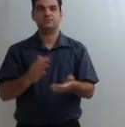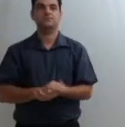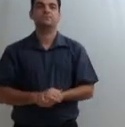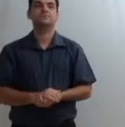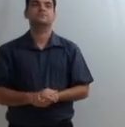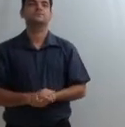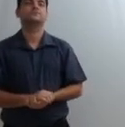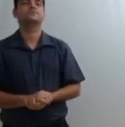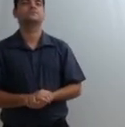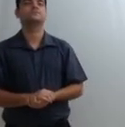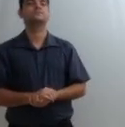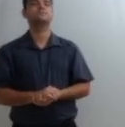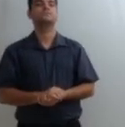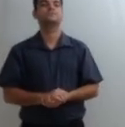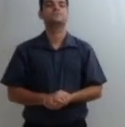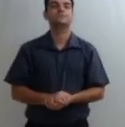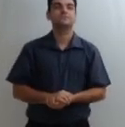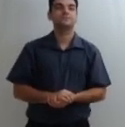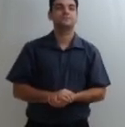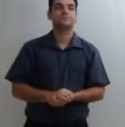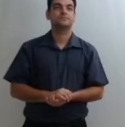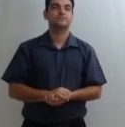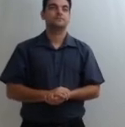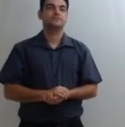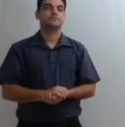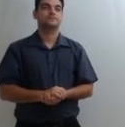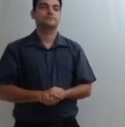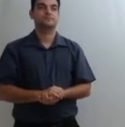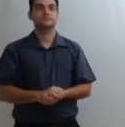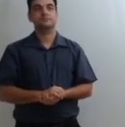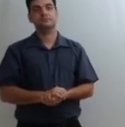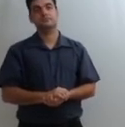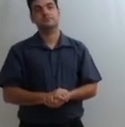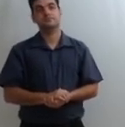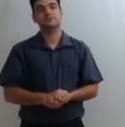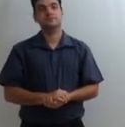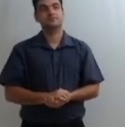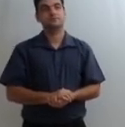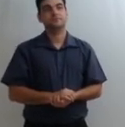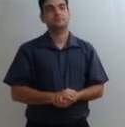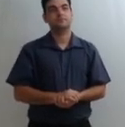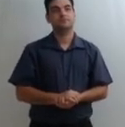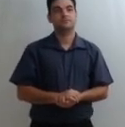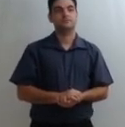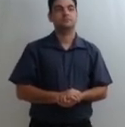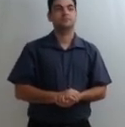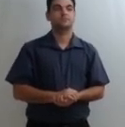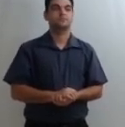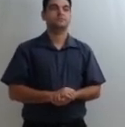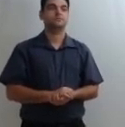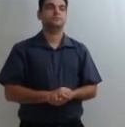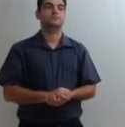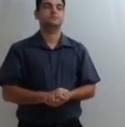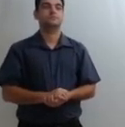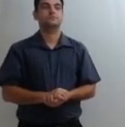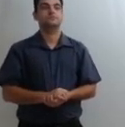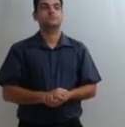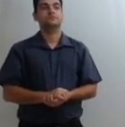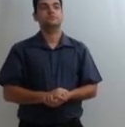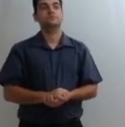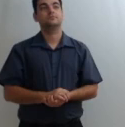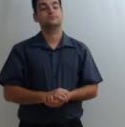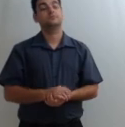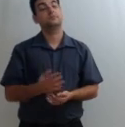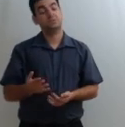Obrigado, doutor. Olá, Ministério Público. Presidente, obrigado, senhor relator, cumprimentando a defesa. De fato, aqui essa